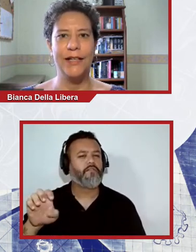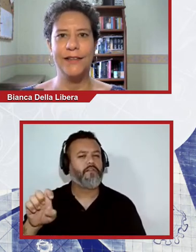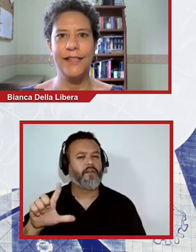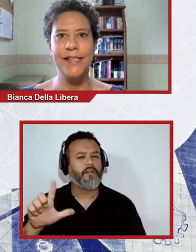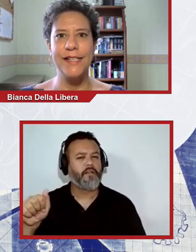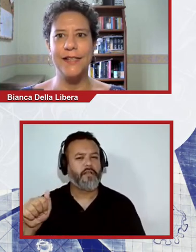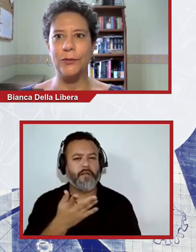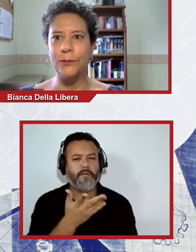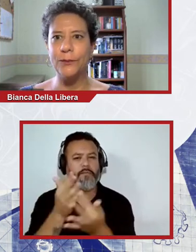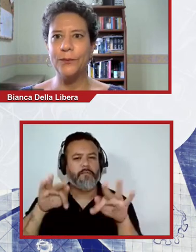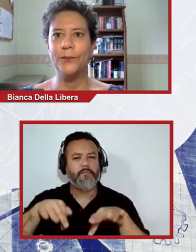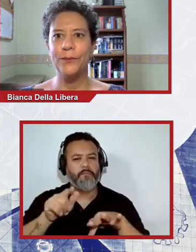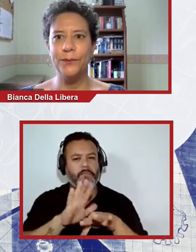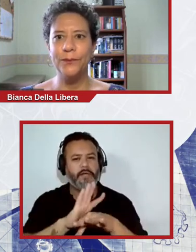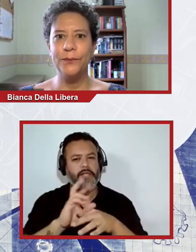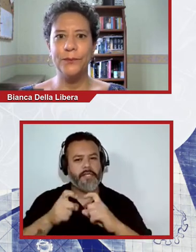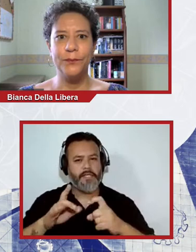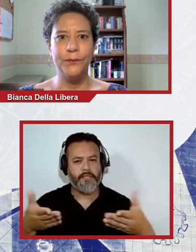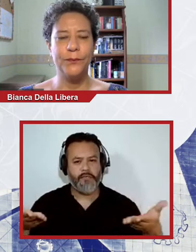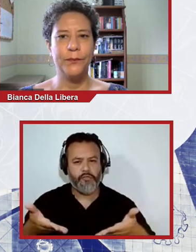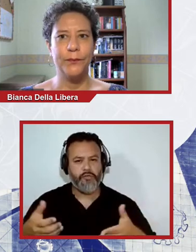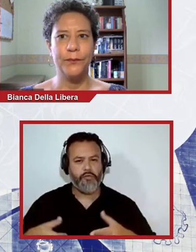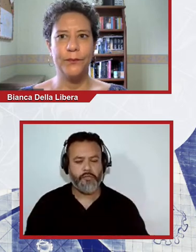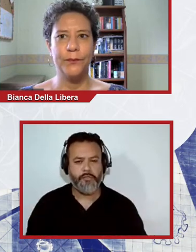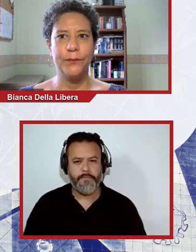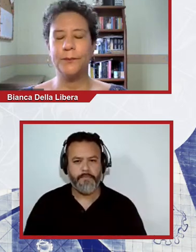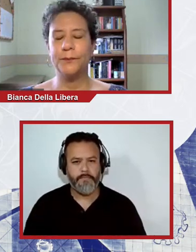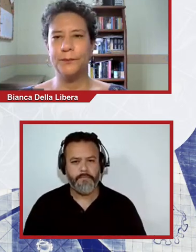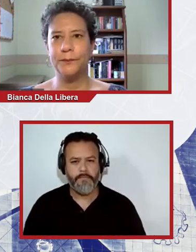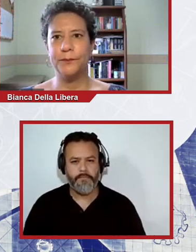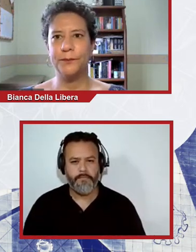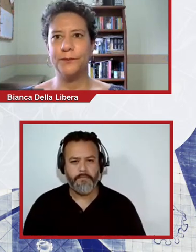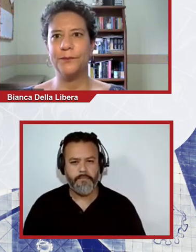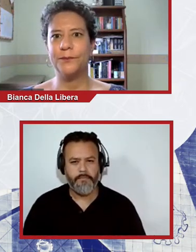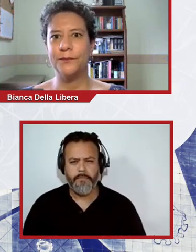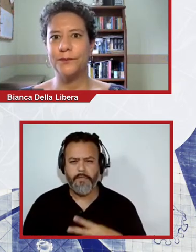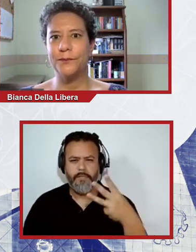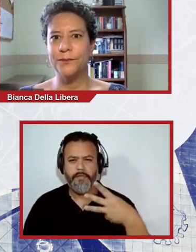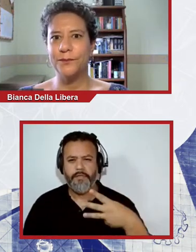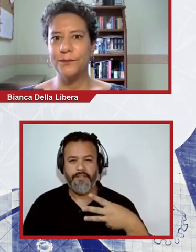encerramento da sessão. É